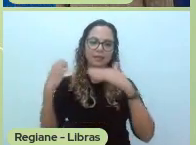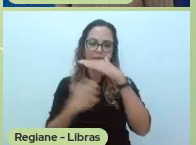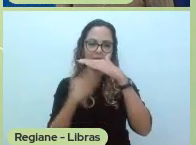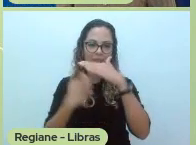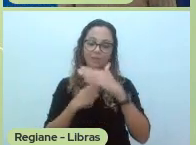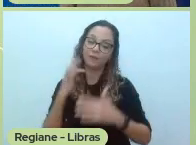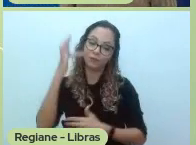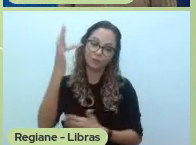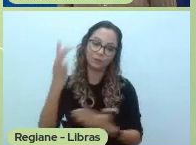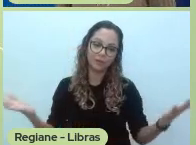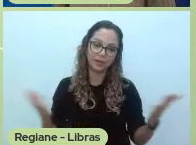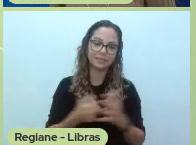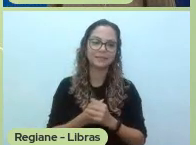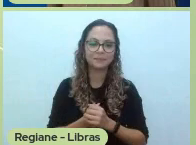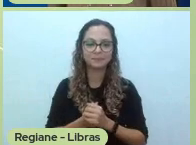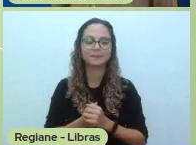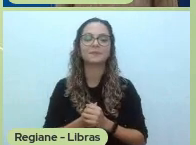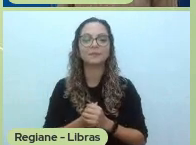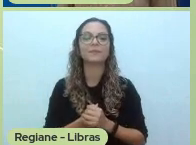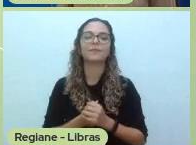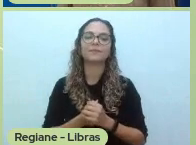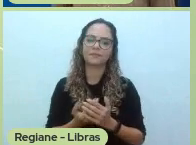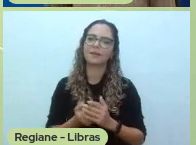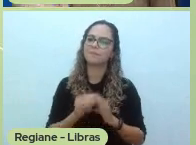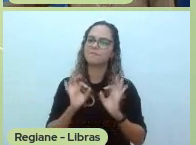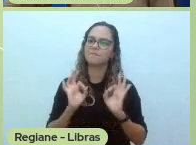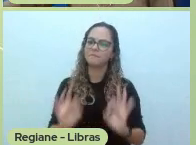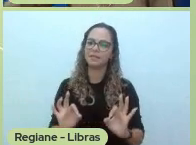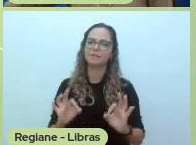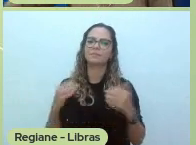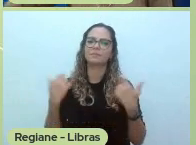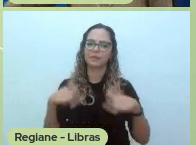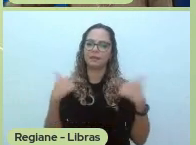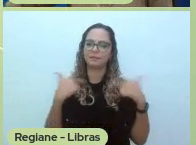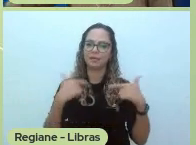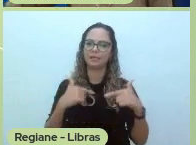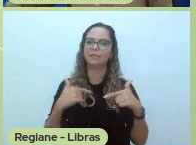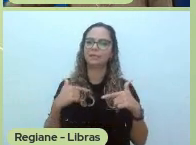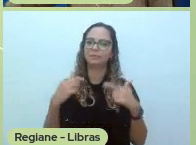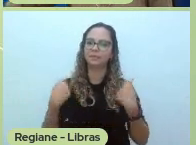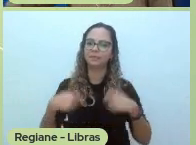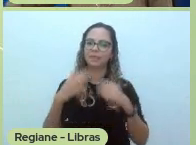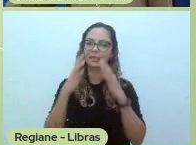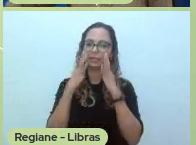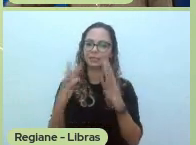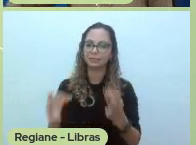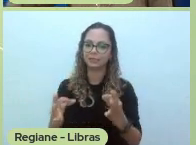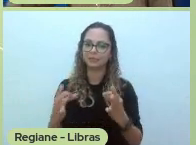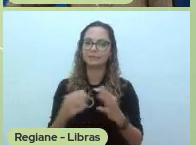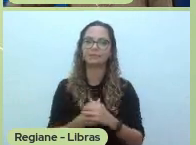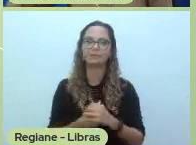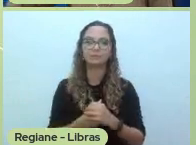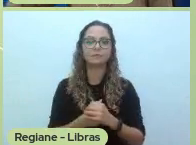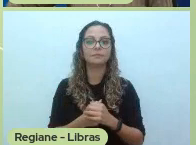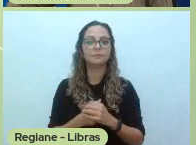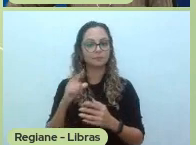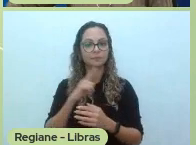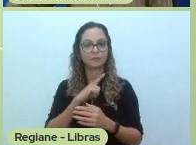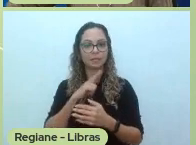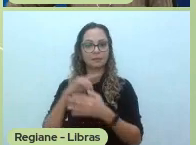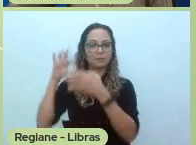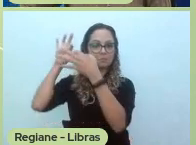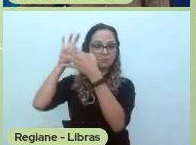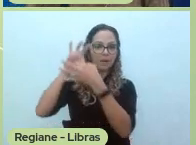Então, sei lá, eu acho que isso aí é sério, tem que ser tratado com um processo. Uma intersecção entre essa